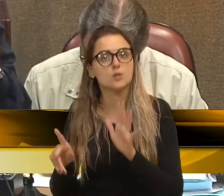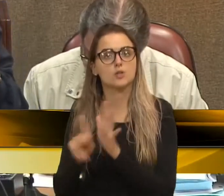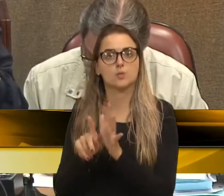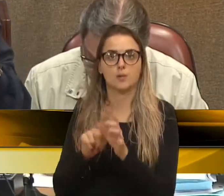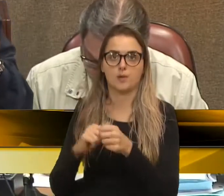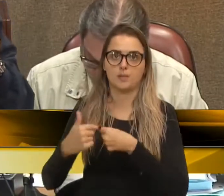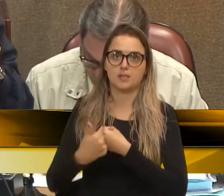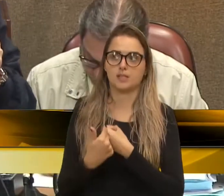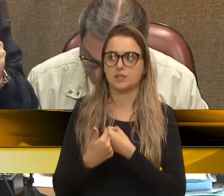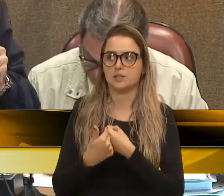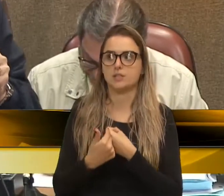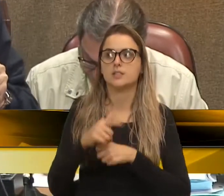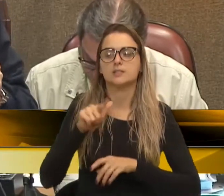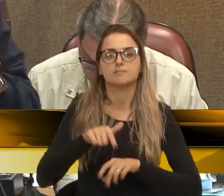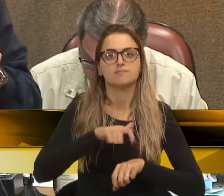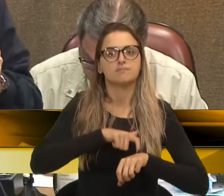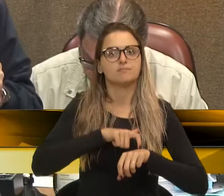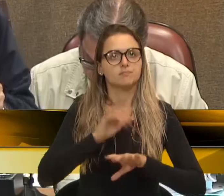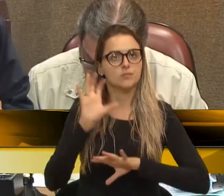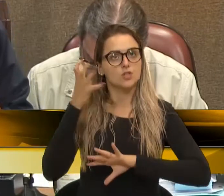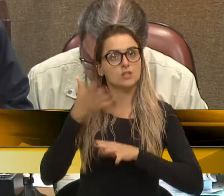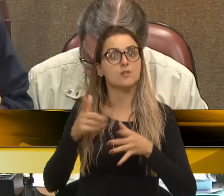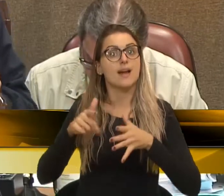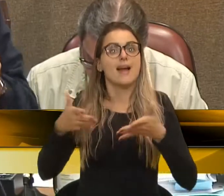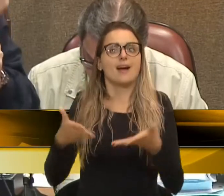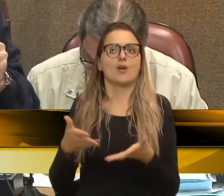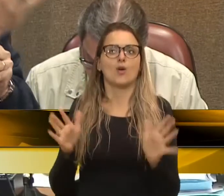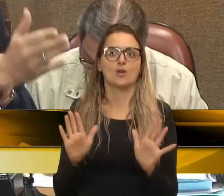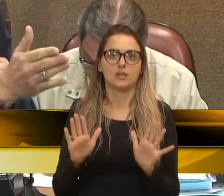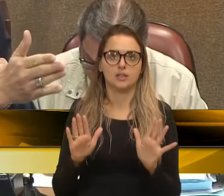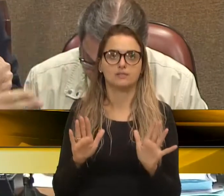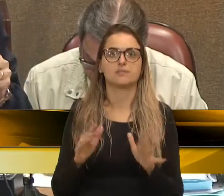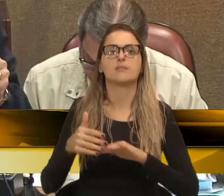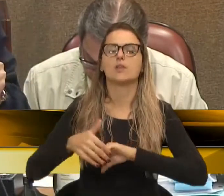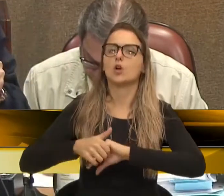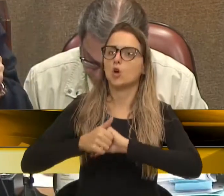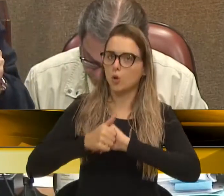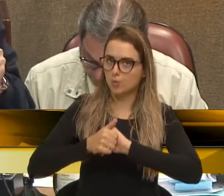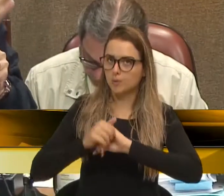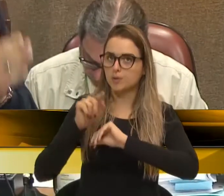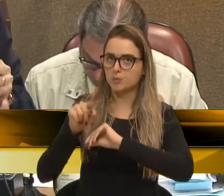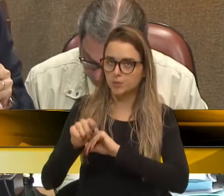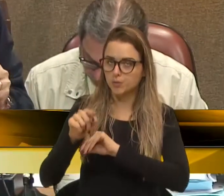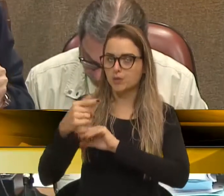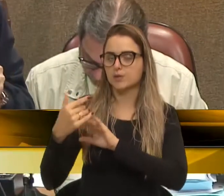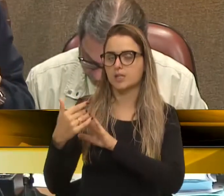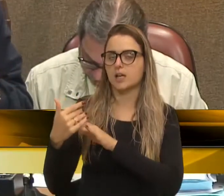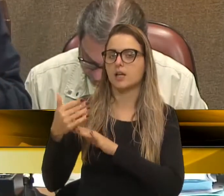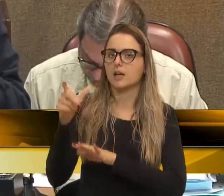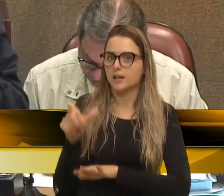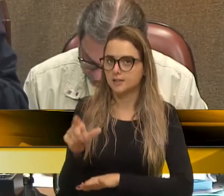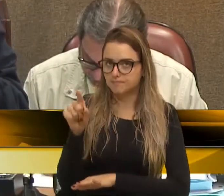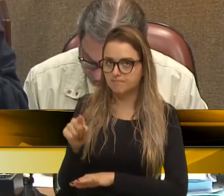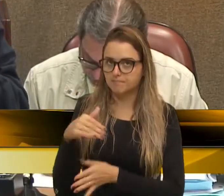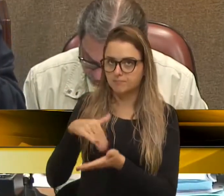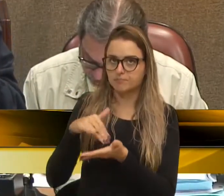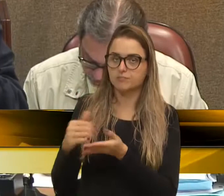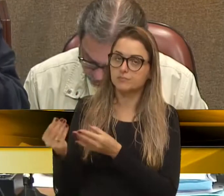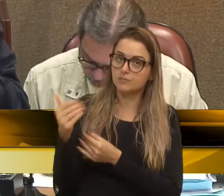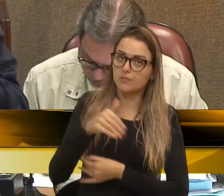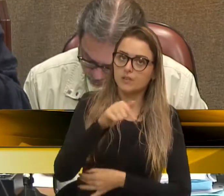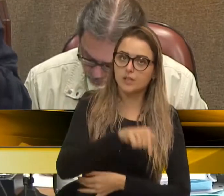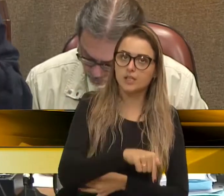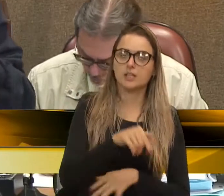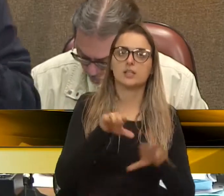acho que o momento de resolver isso é agora. Então, lhe cumprimento por vir aqui, estar à disposição da Câmara Municipal. Do plano